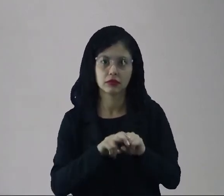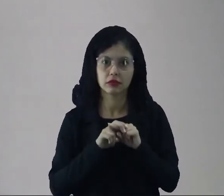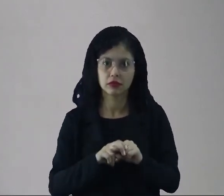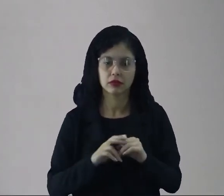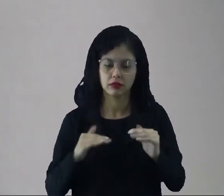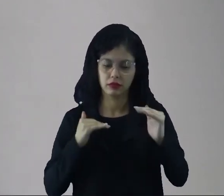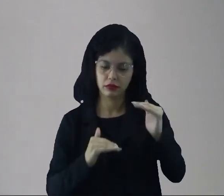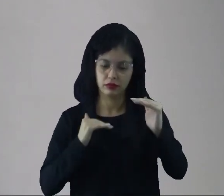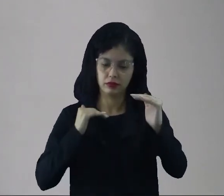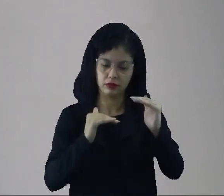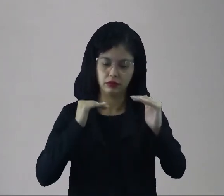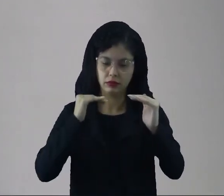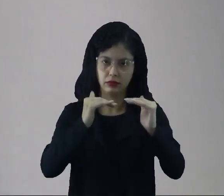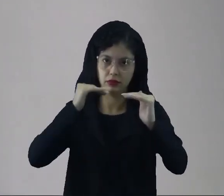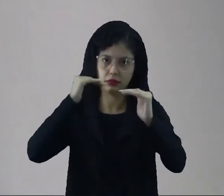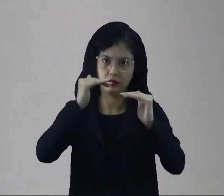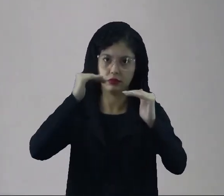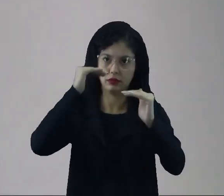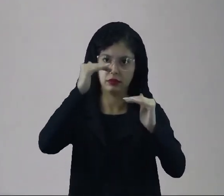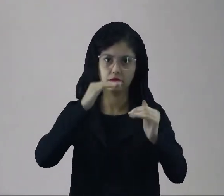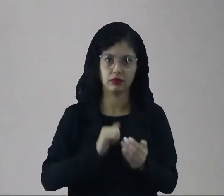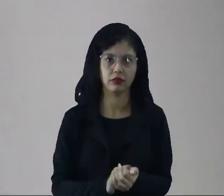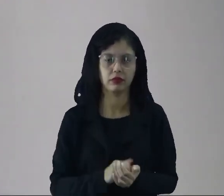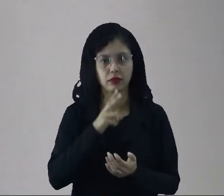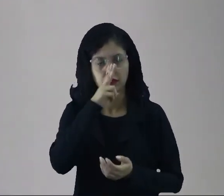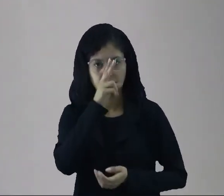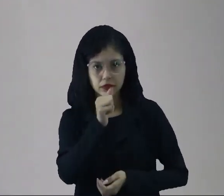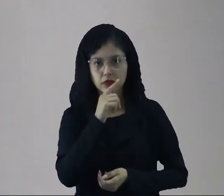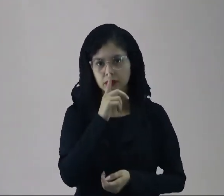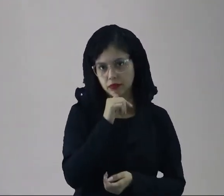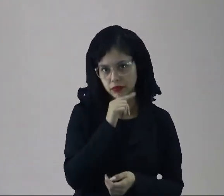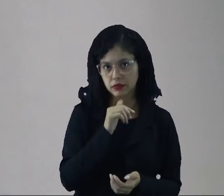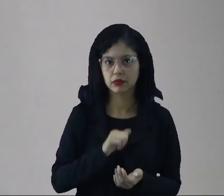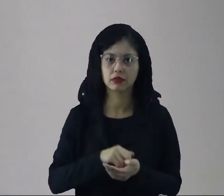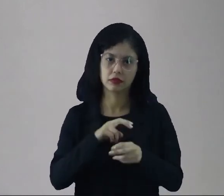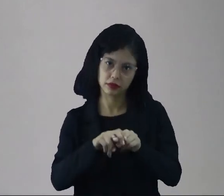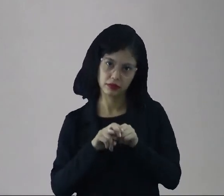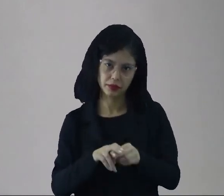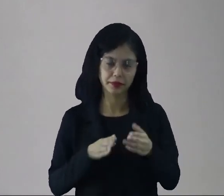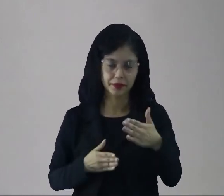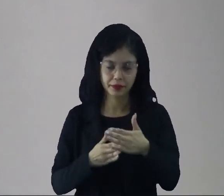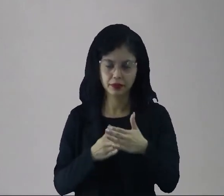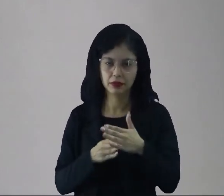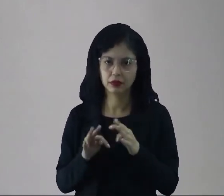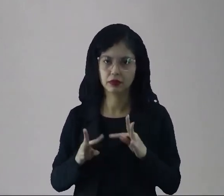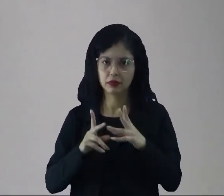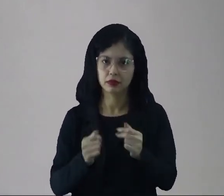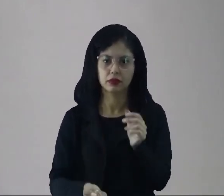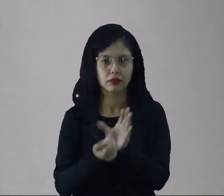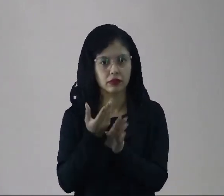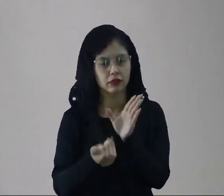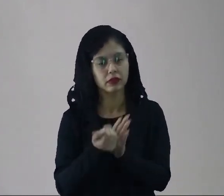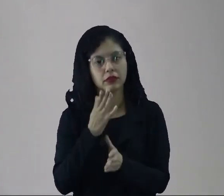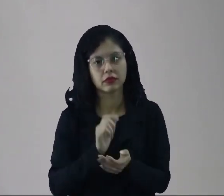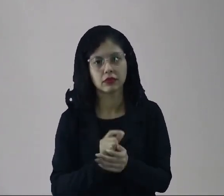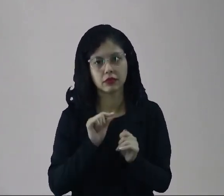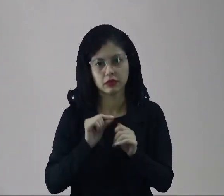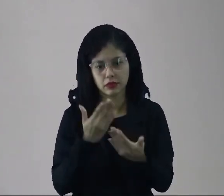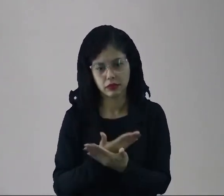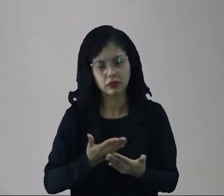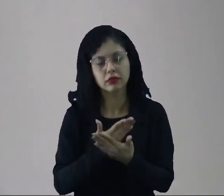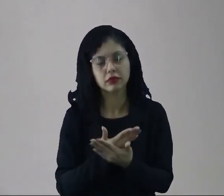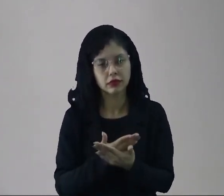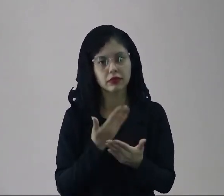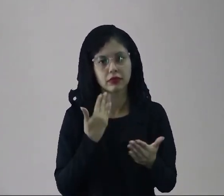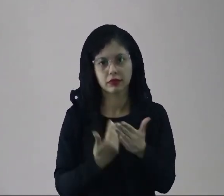portanto, cada degrau vai quebrando a força da água e, portanto, impede que toda a produção que está sendo cultivada